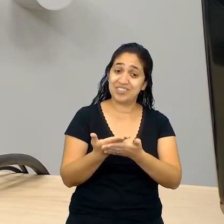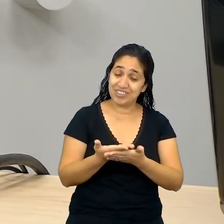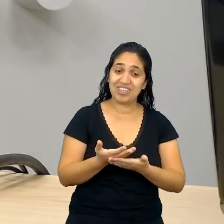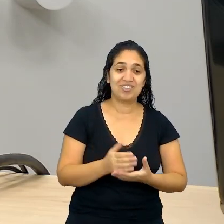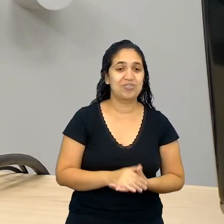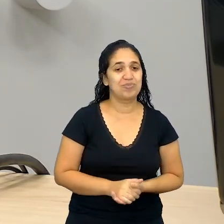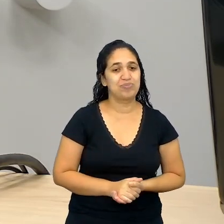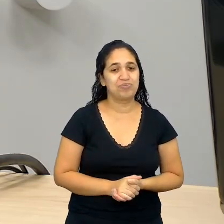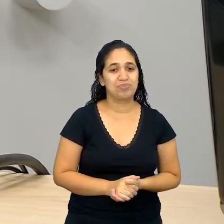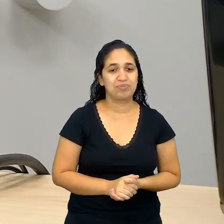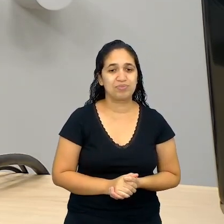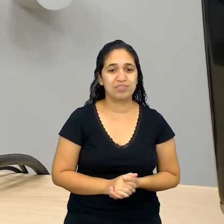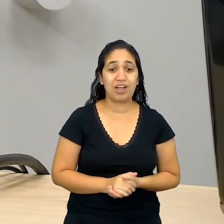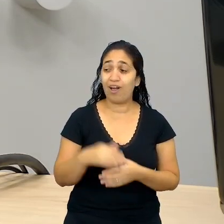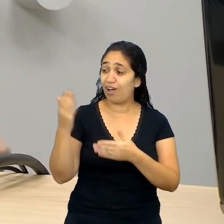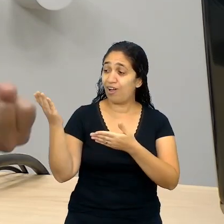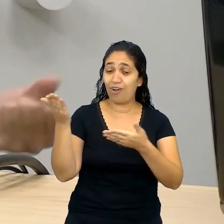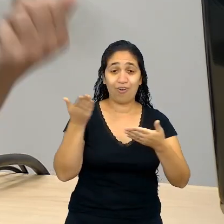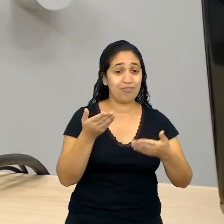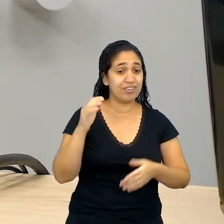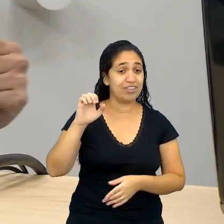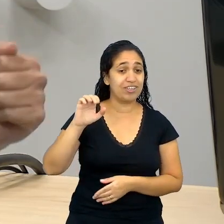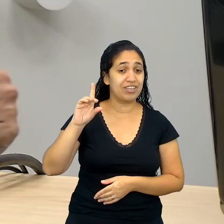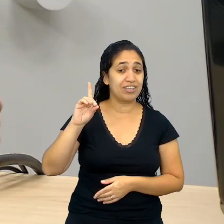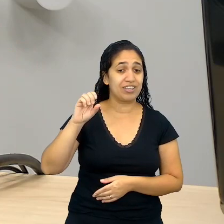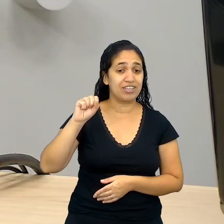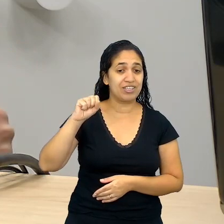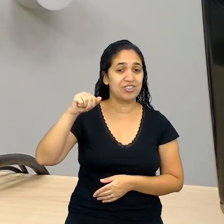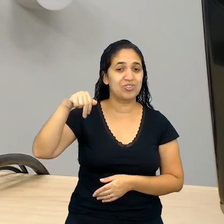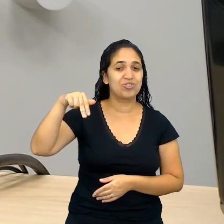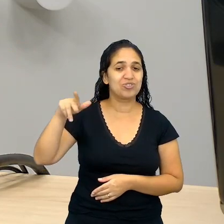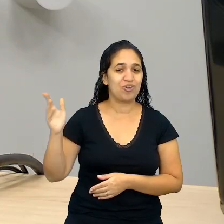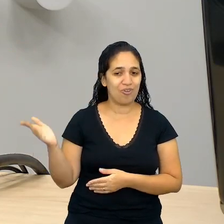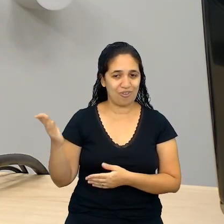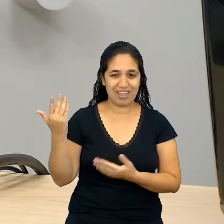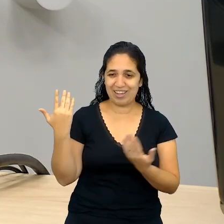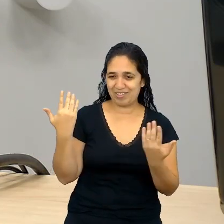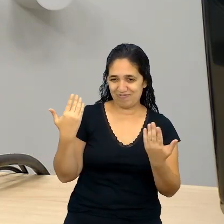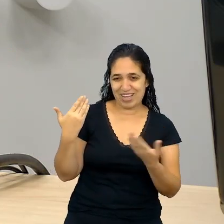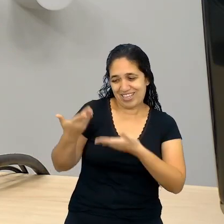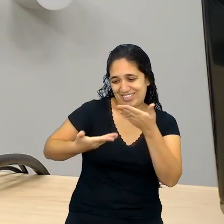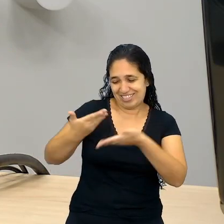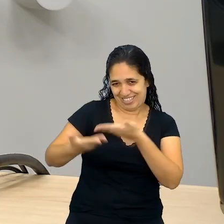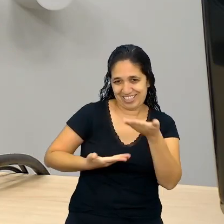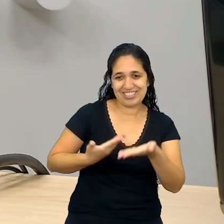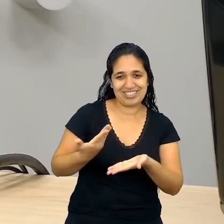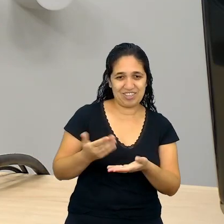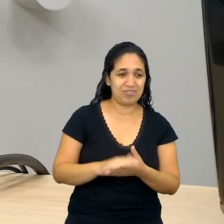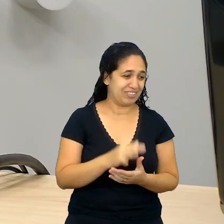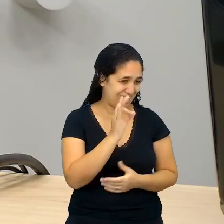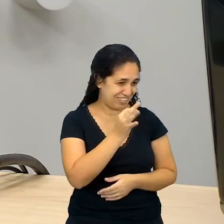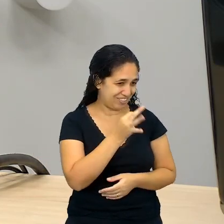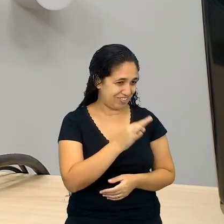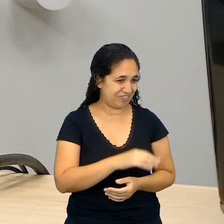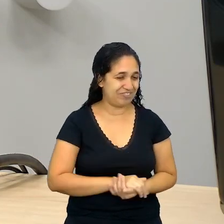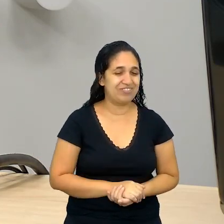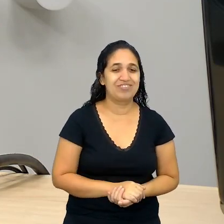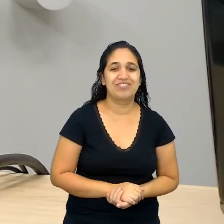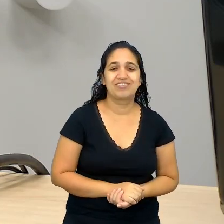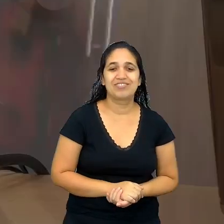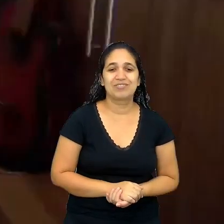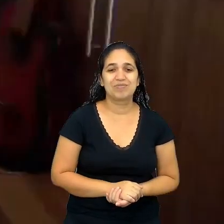mais, eu vou passar a palavra para o Edson, que vai fazer uma interação com vocês agora, certo, Edson?